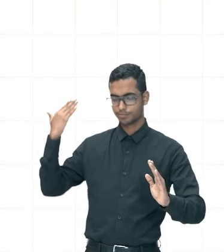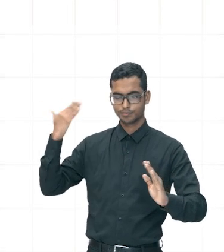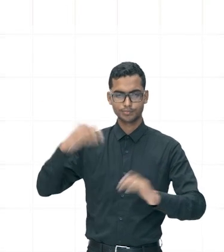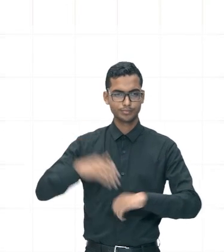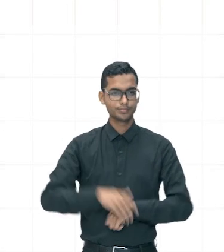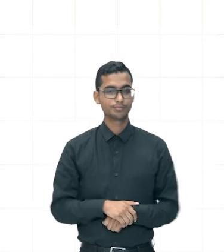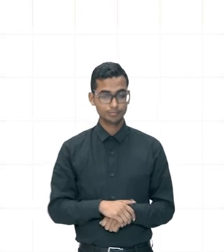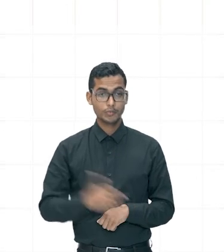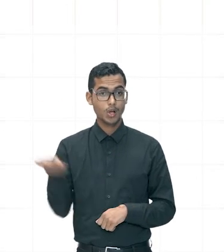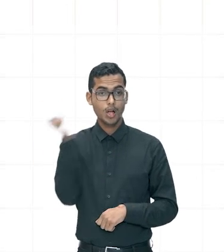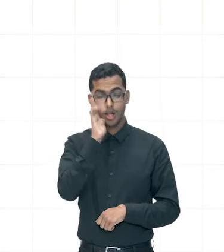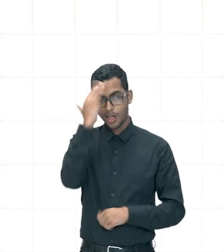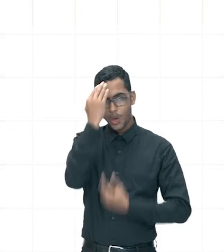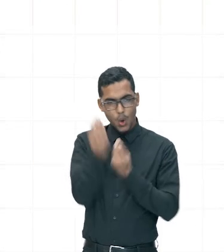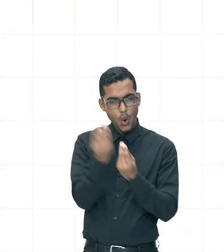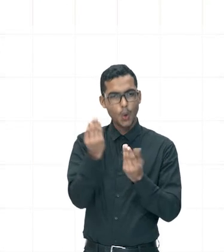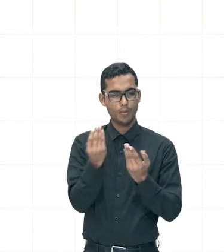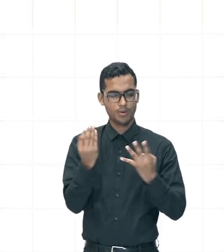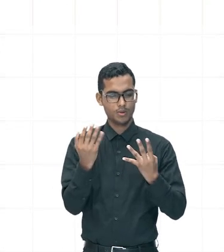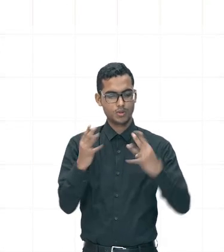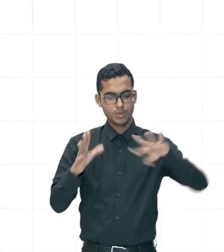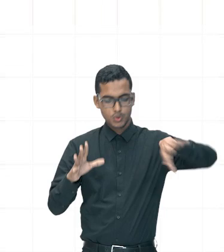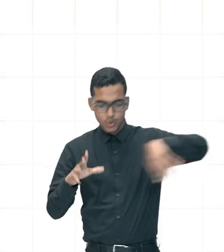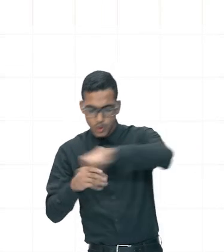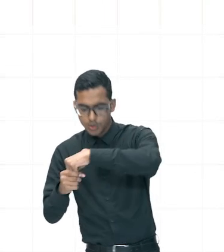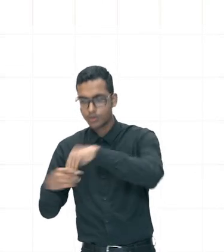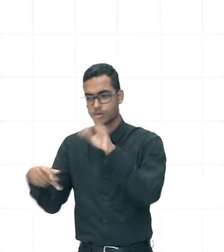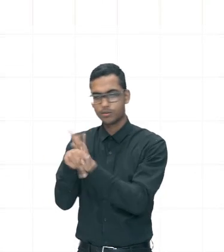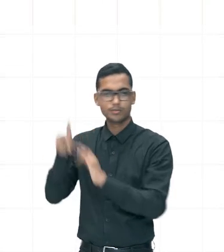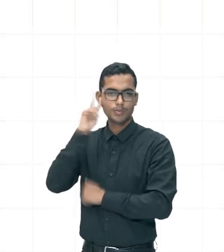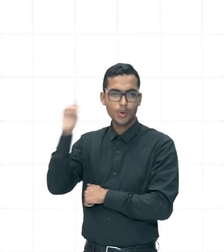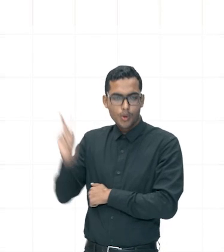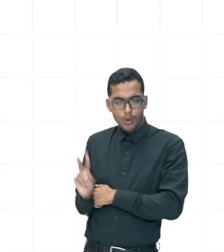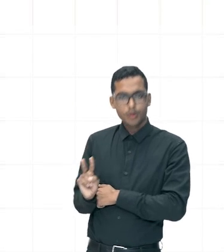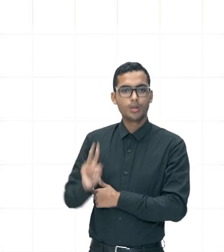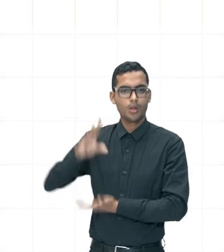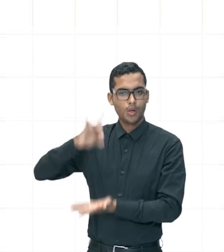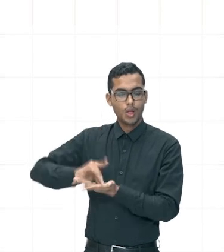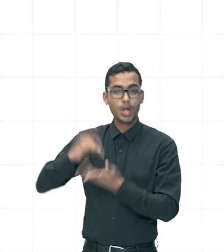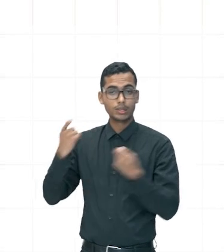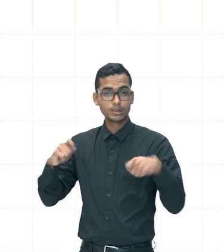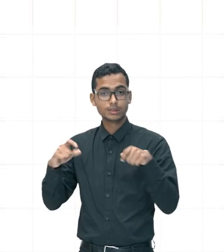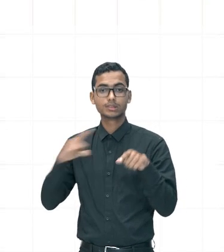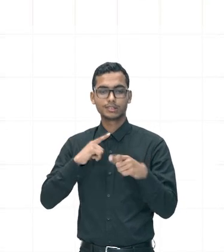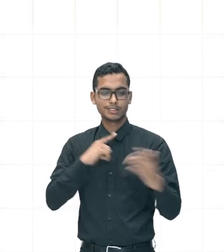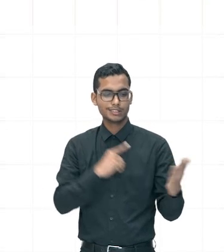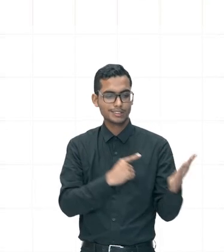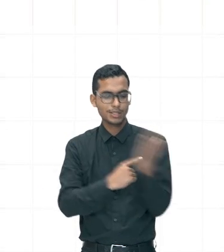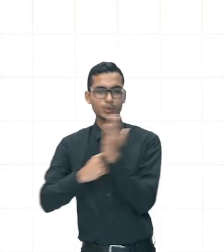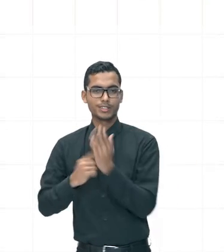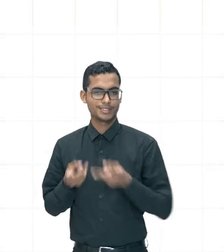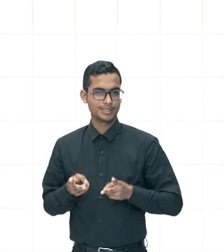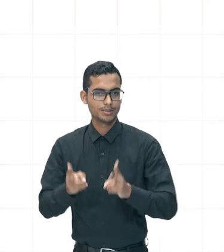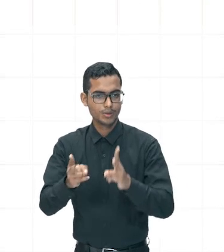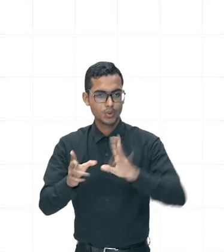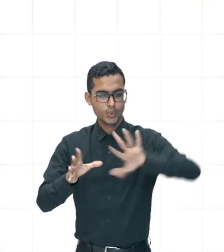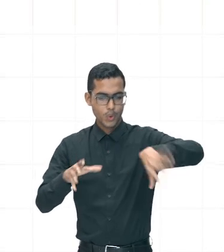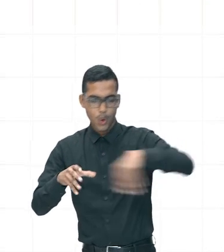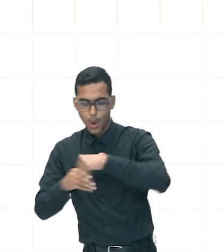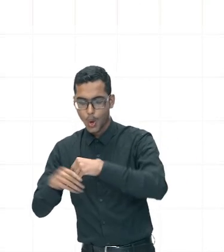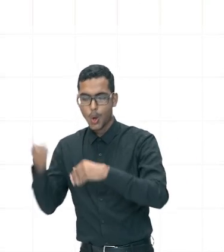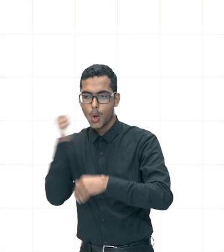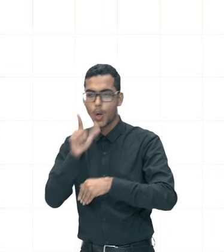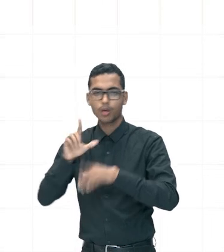como a história ela precisa da ajuda de outras áreas do conhecimento para